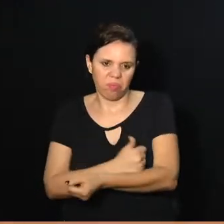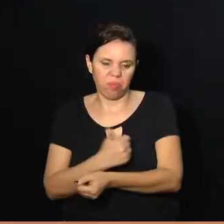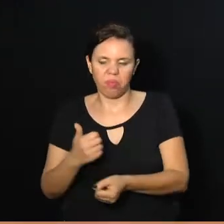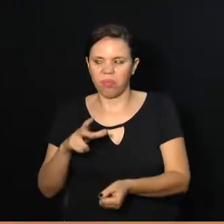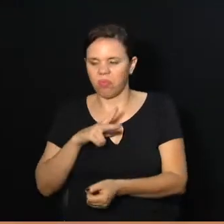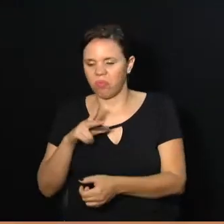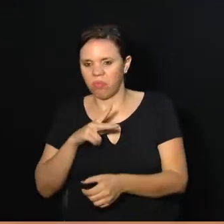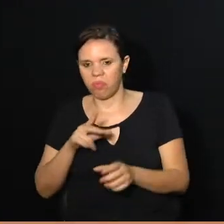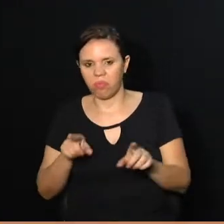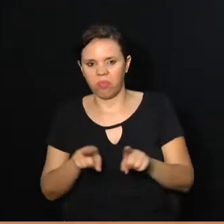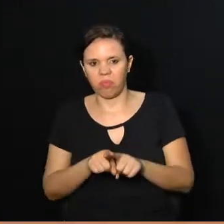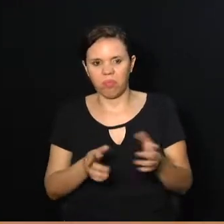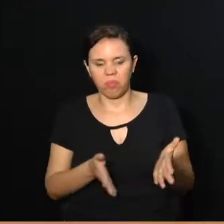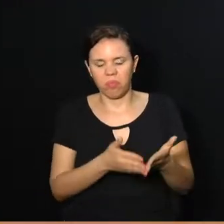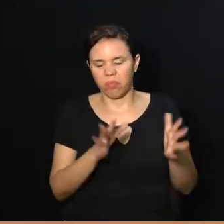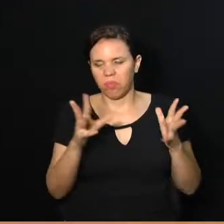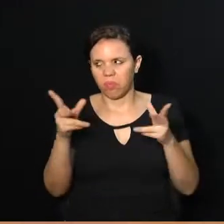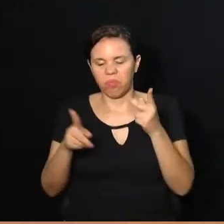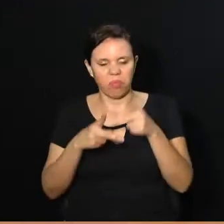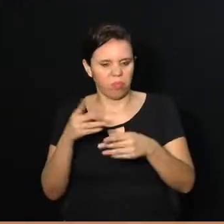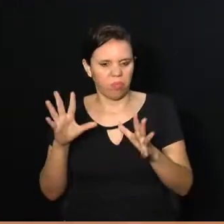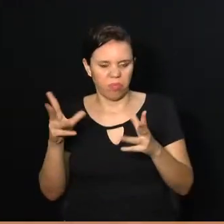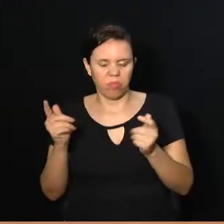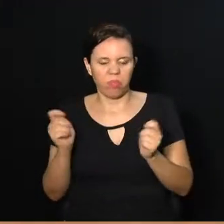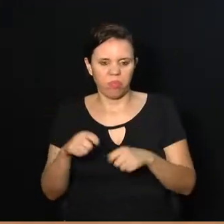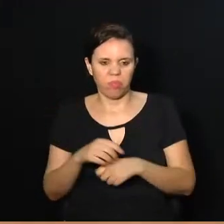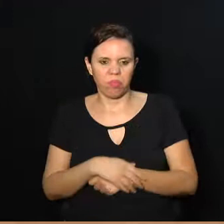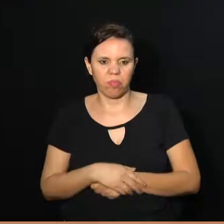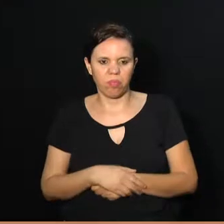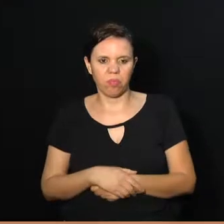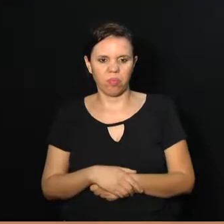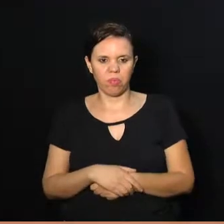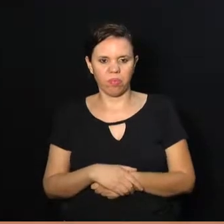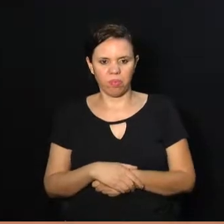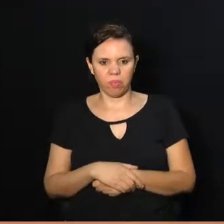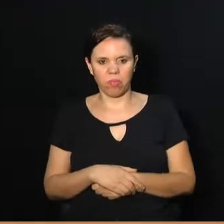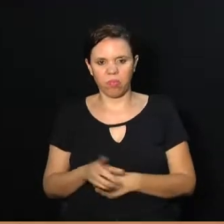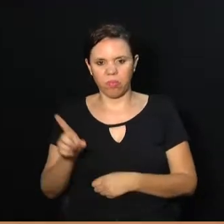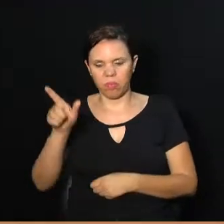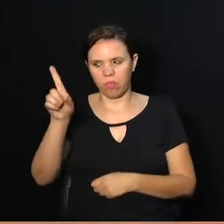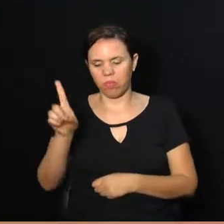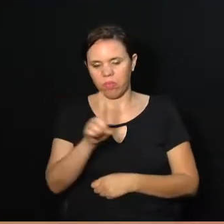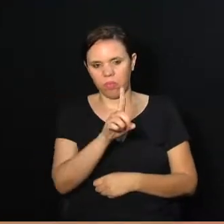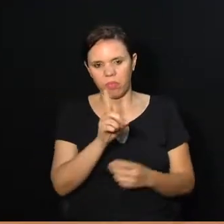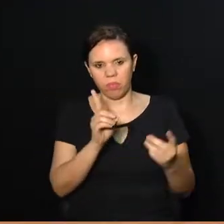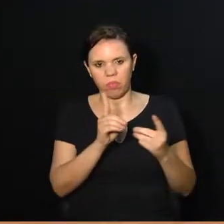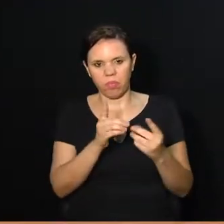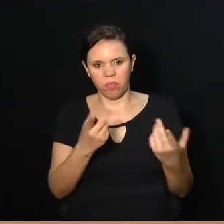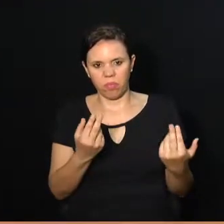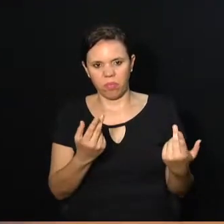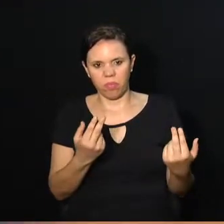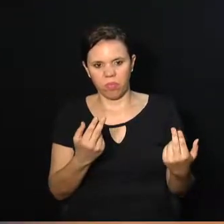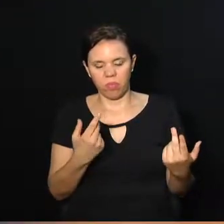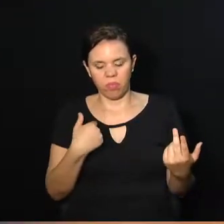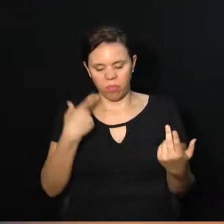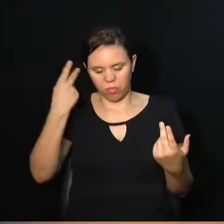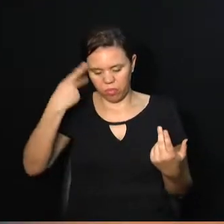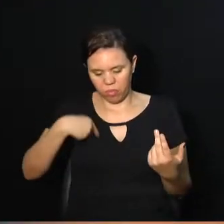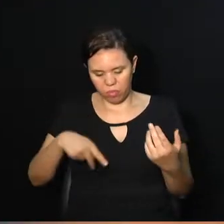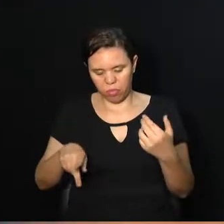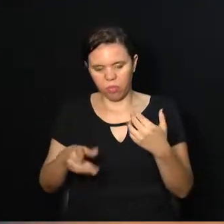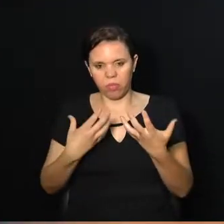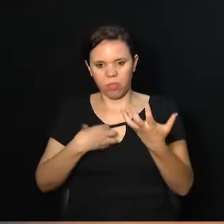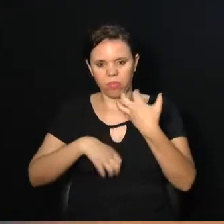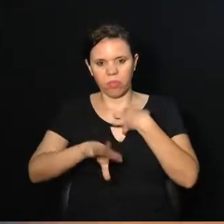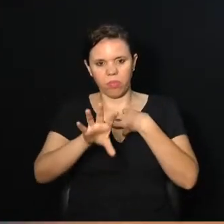particular, né? Até todos nós estamos vulneráveis. Eu atendo o paciente como eu gostaria de ser atendida. Eu falo